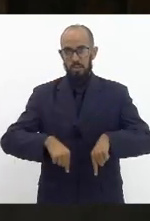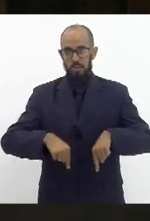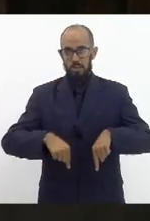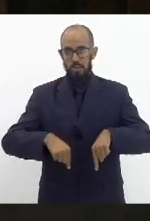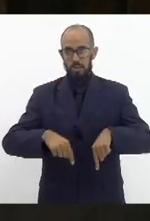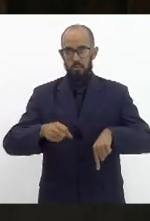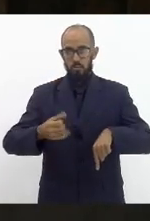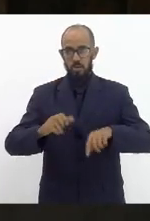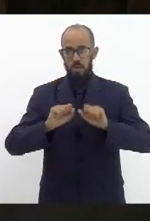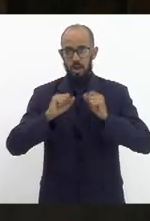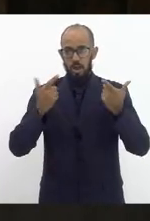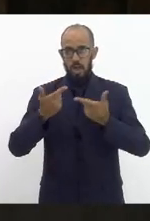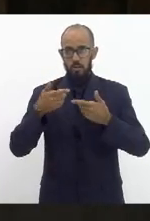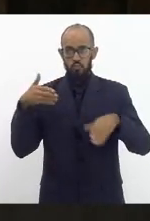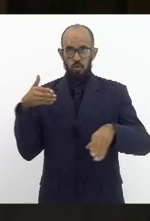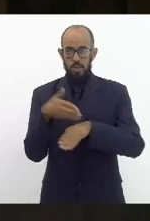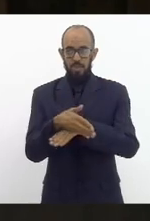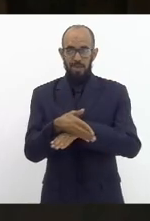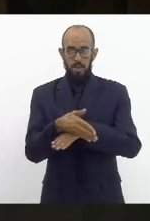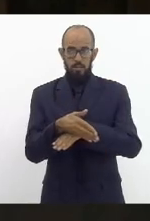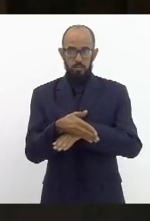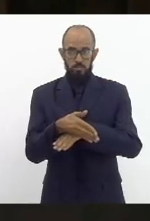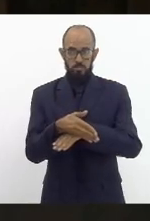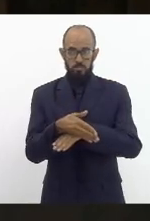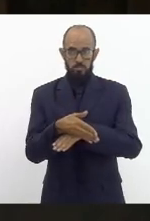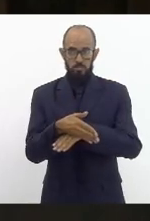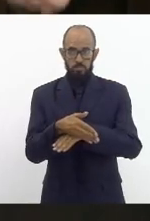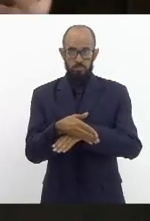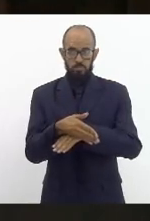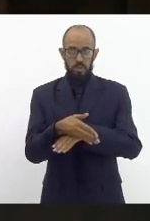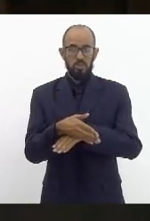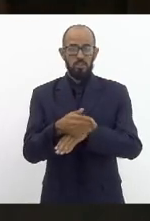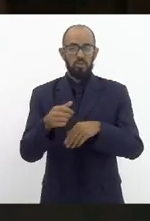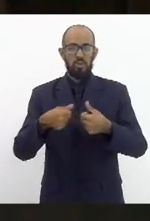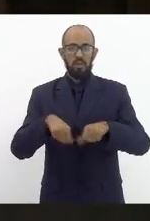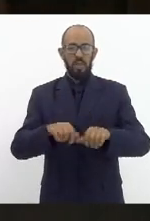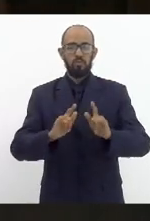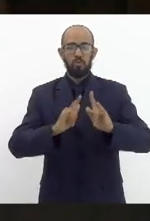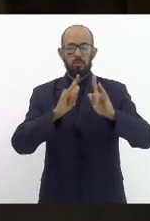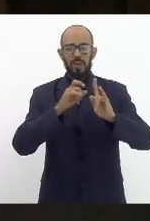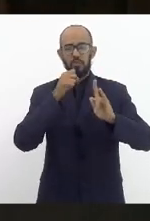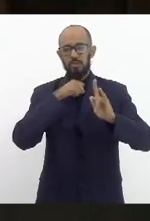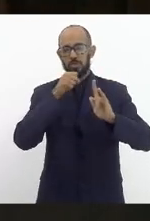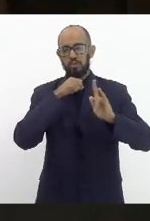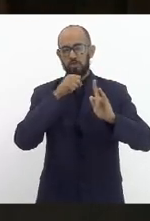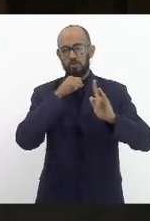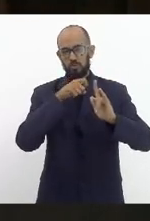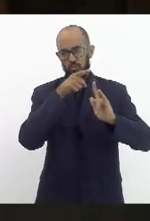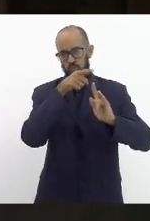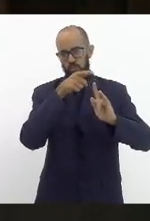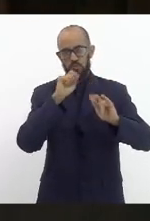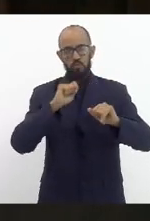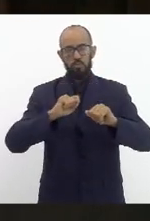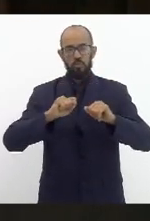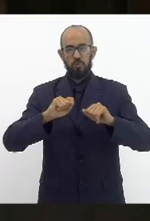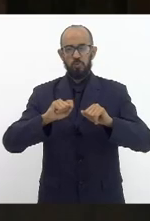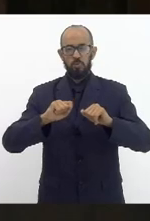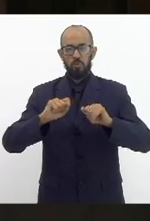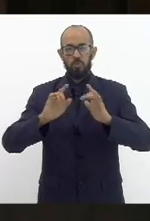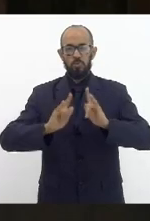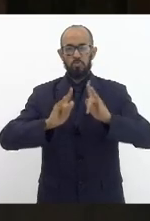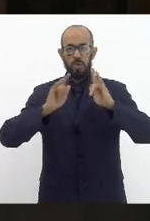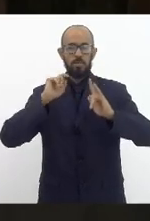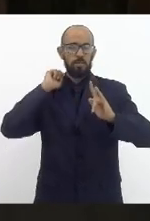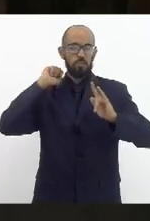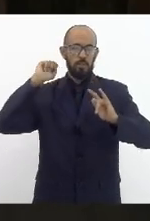foi invadida com essa casa não, nós éramos ainda, né, Marta, na casa ali no Palácio Tiradentes, quando,